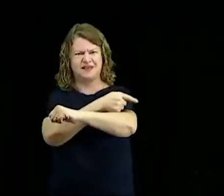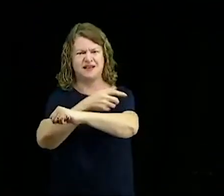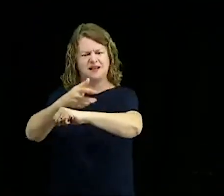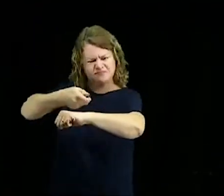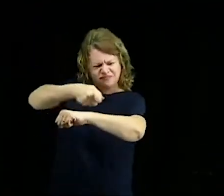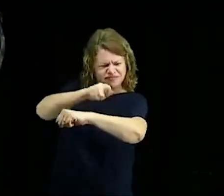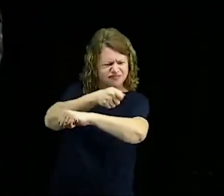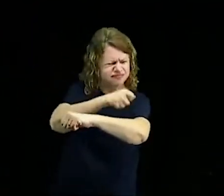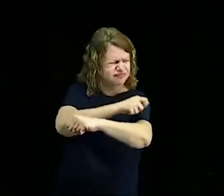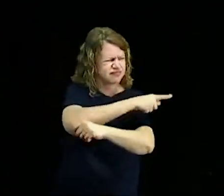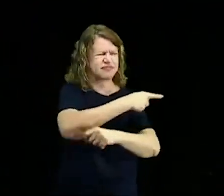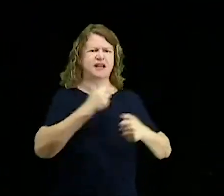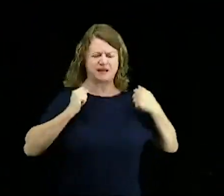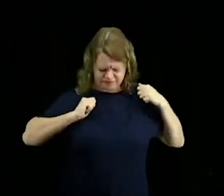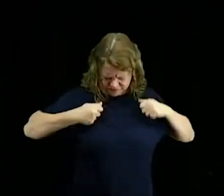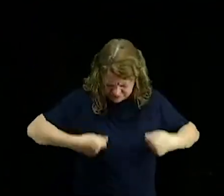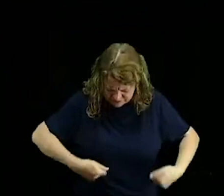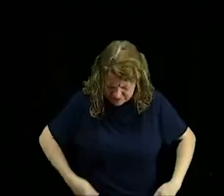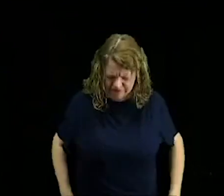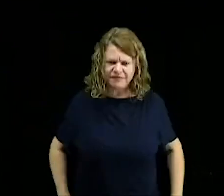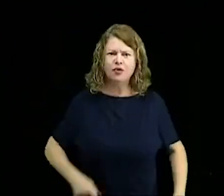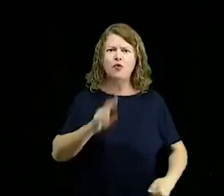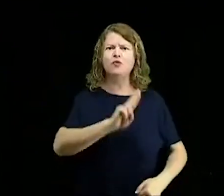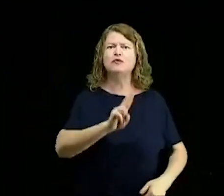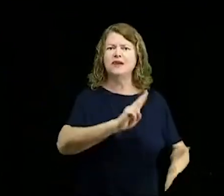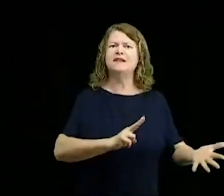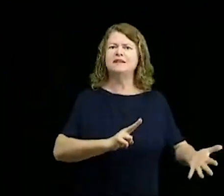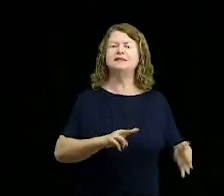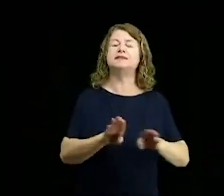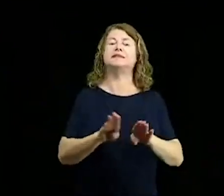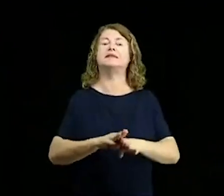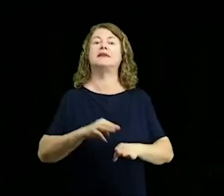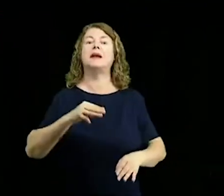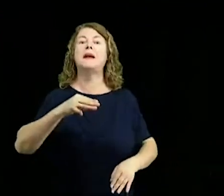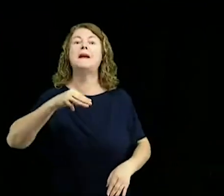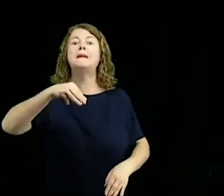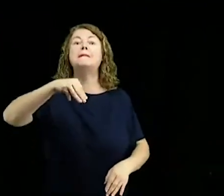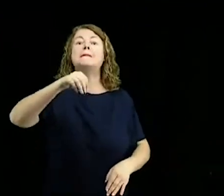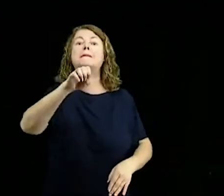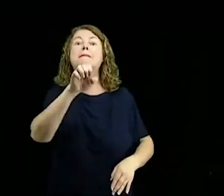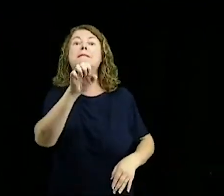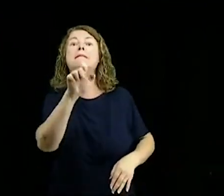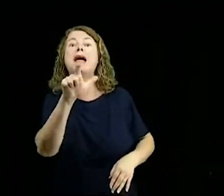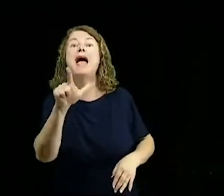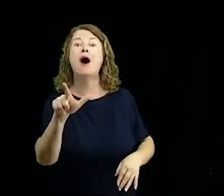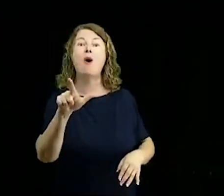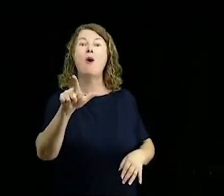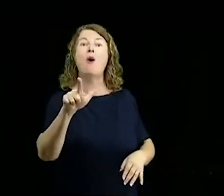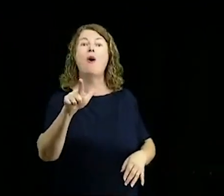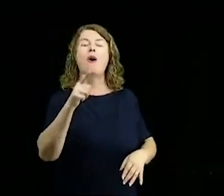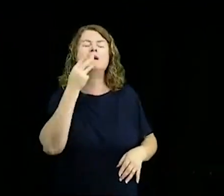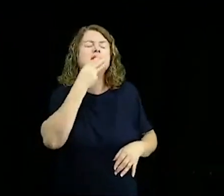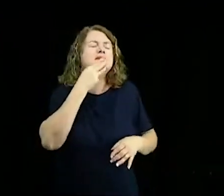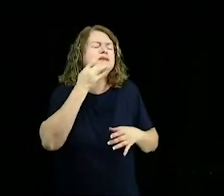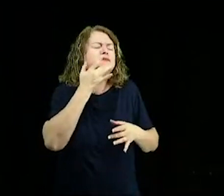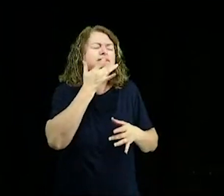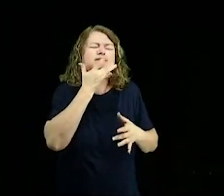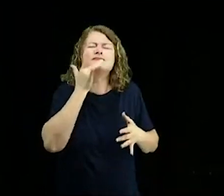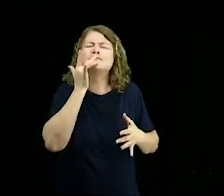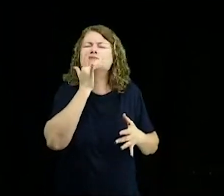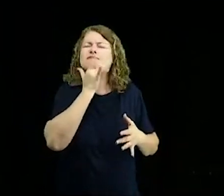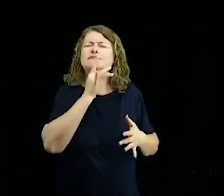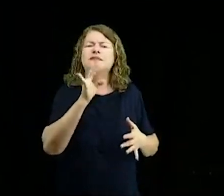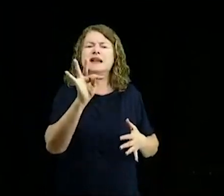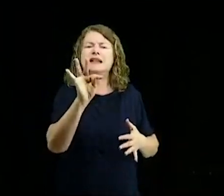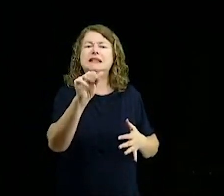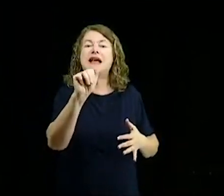o mel, não é de abelha não, é o mel de tâmaras, é uma delícia. E ele comia insetos que não eram